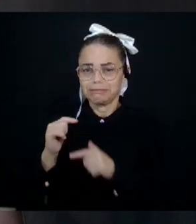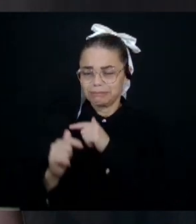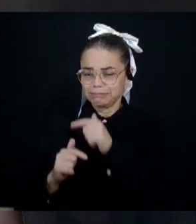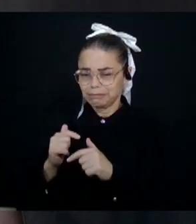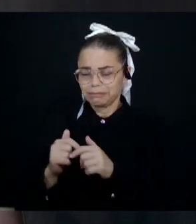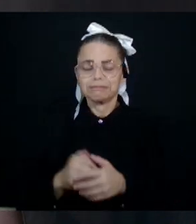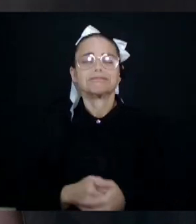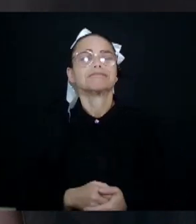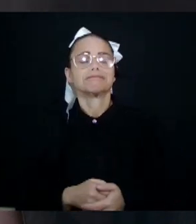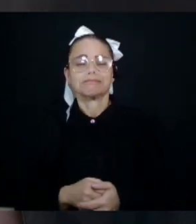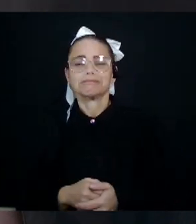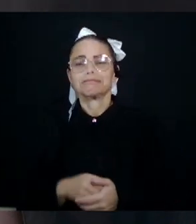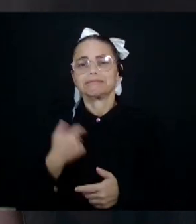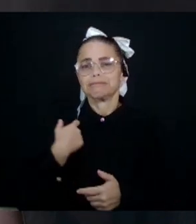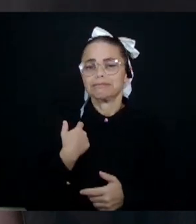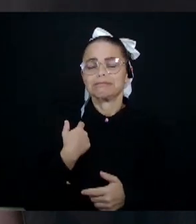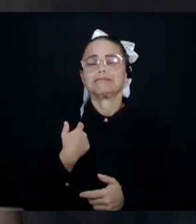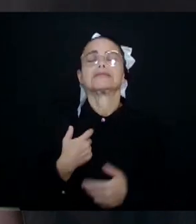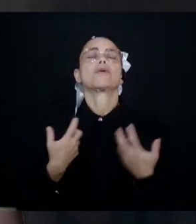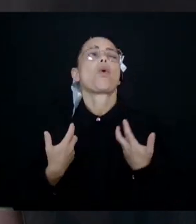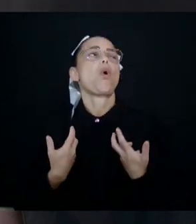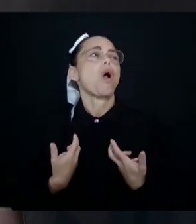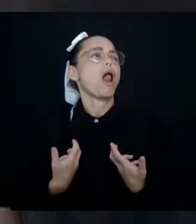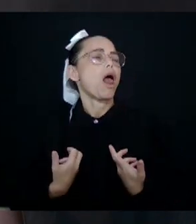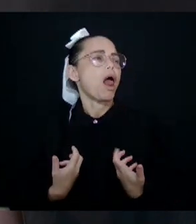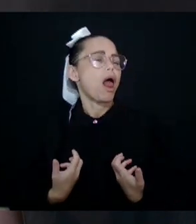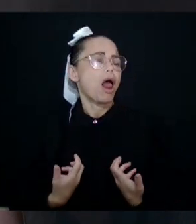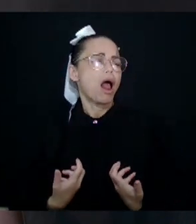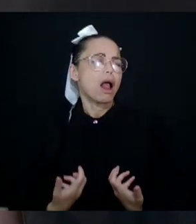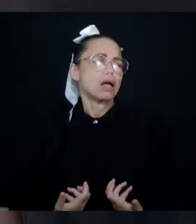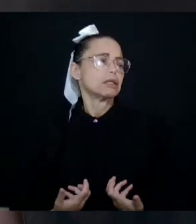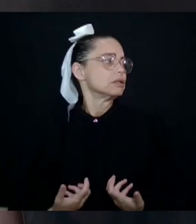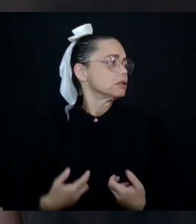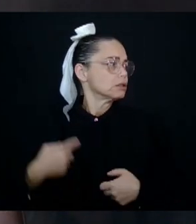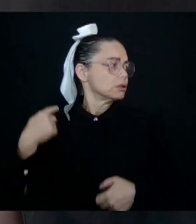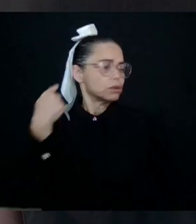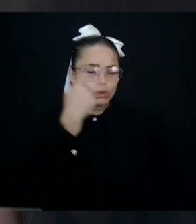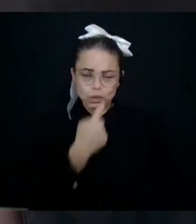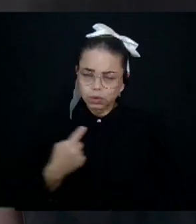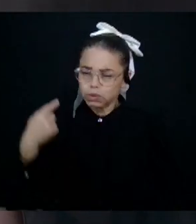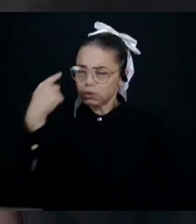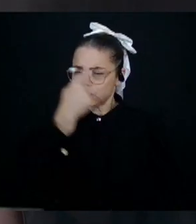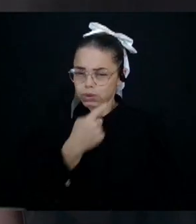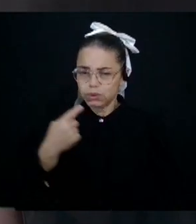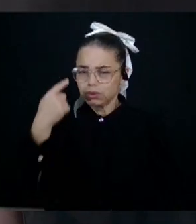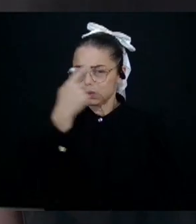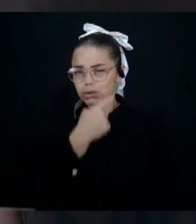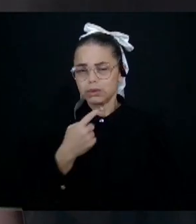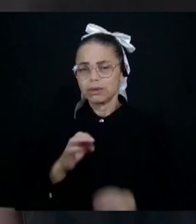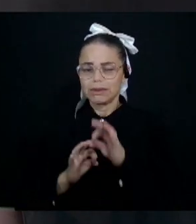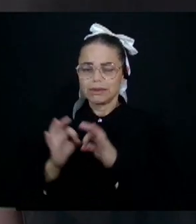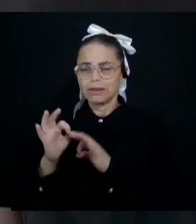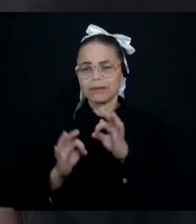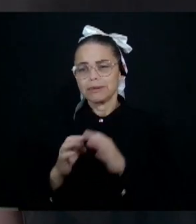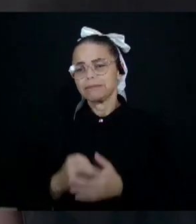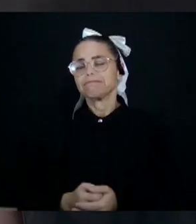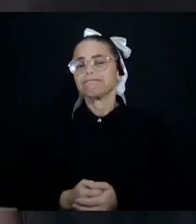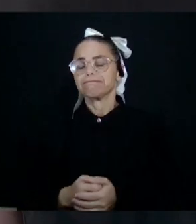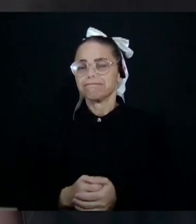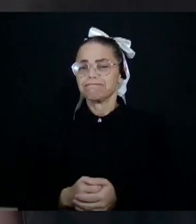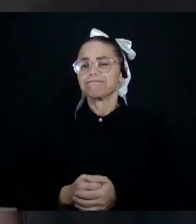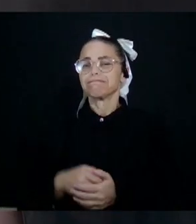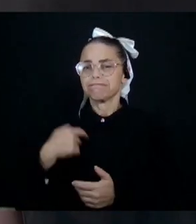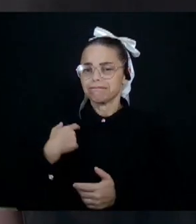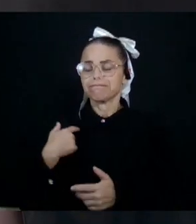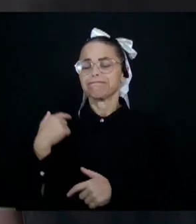que são extenuantes, uma rotina de muitas horas de trabalho, e a gente organiza a nossa vida em torno dessas horas